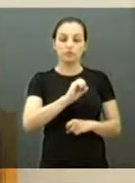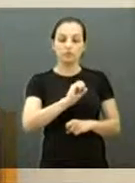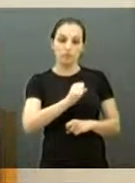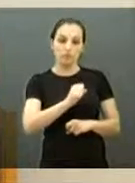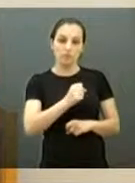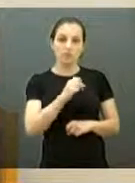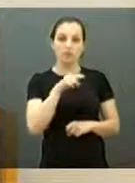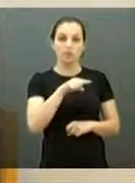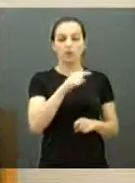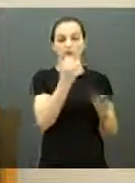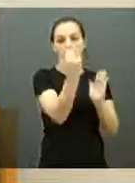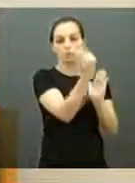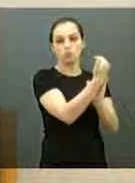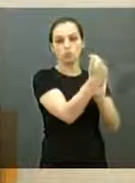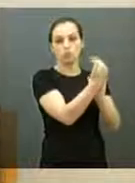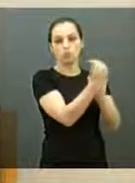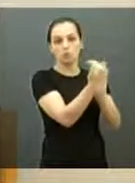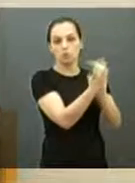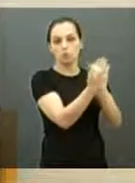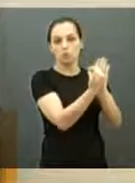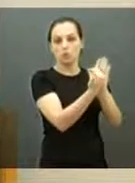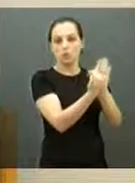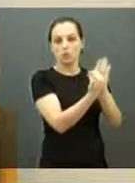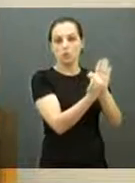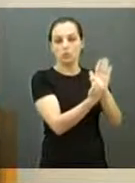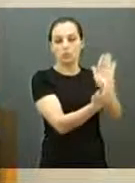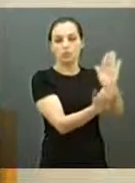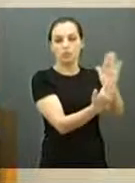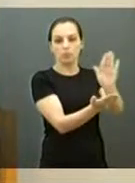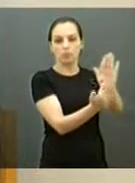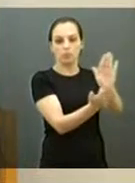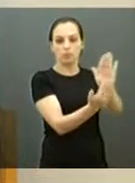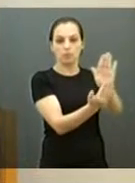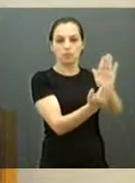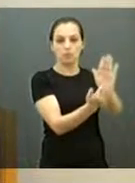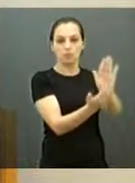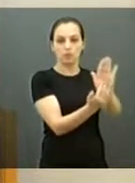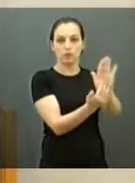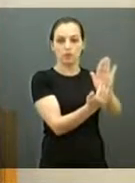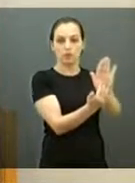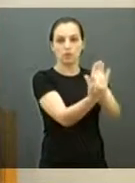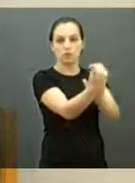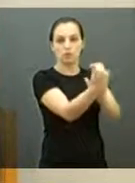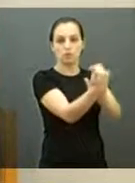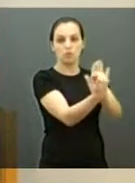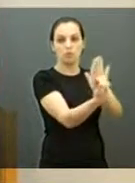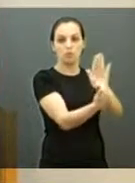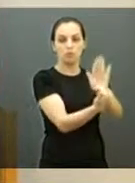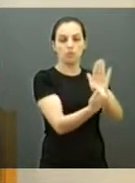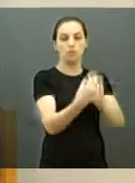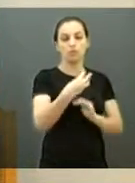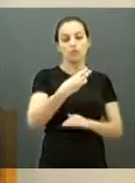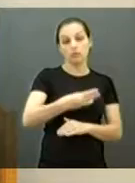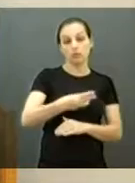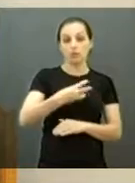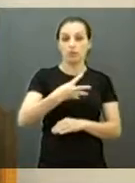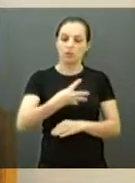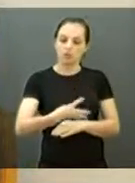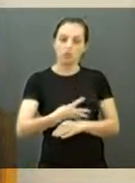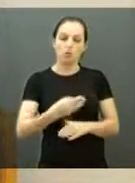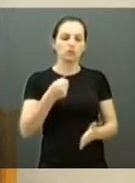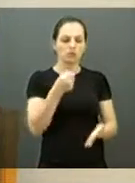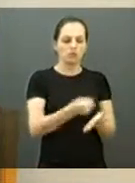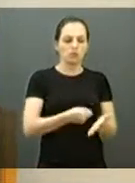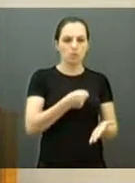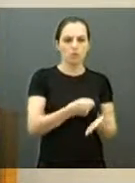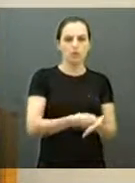está aqui a relação oficial fornecida pelo Departamento Pessoal da Prefeitura. 34 cumpriram as